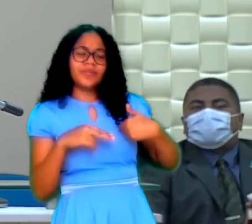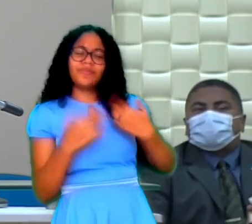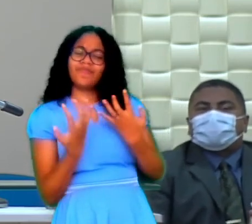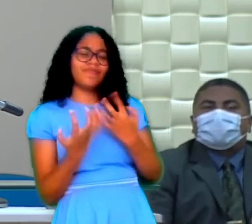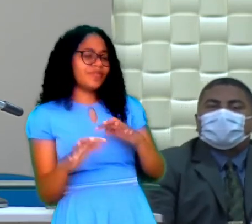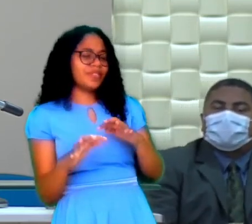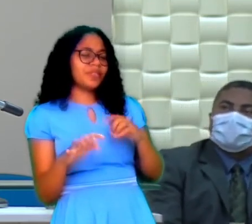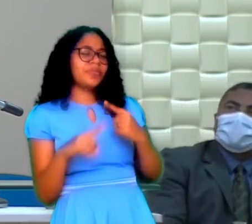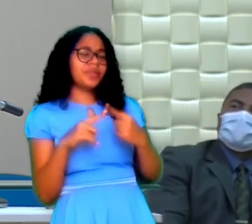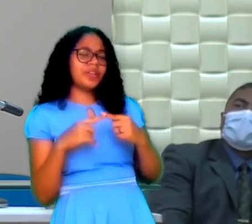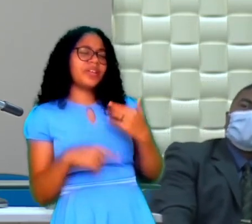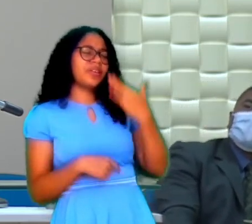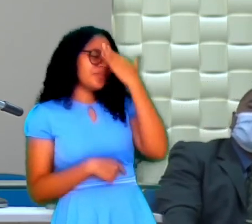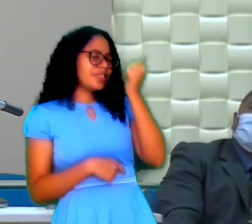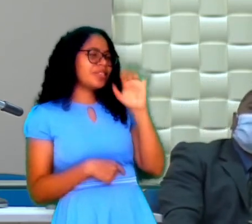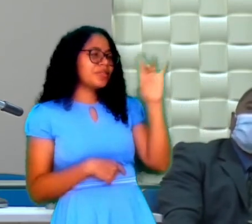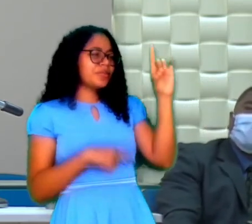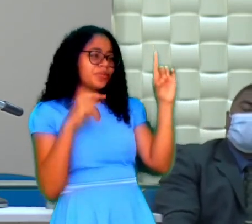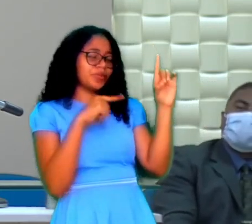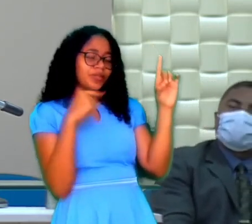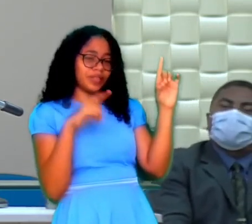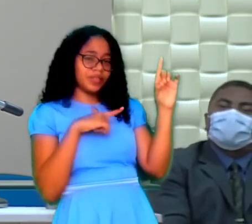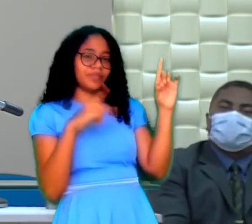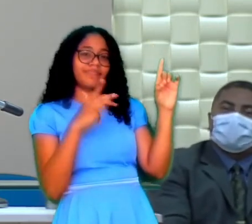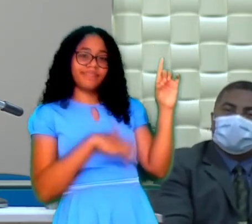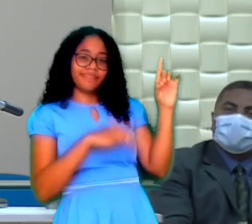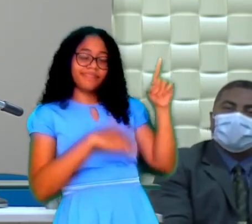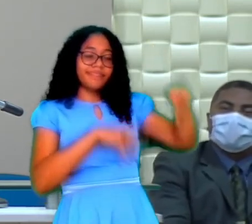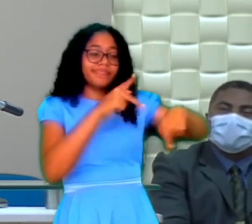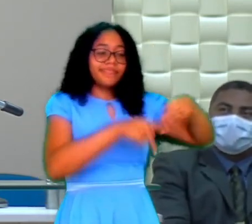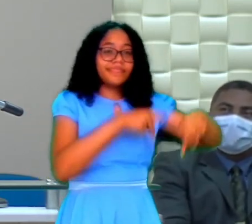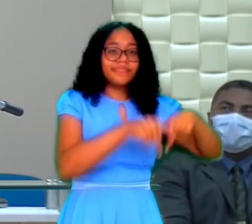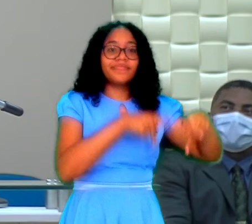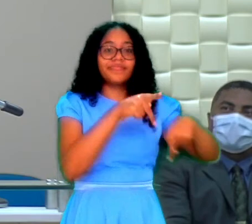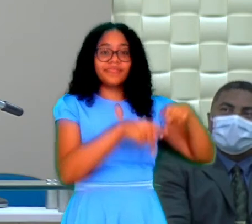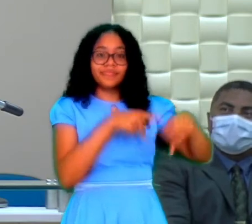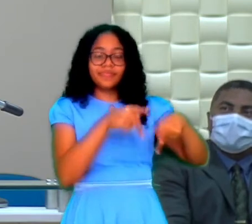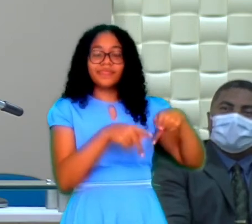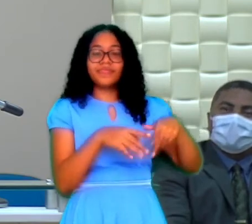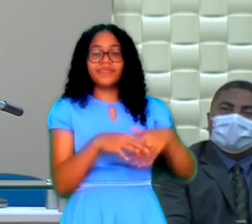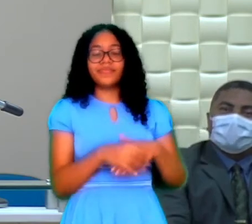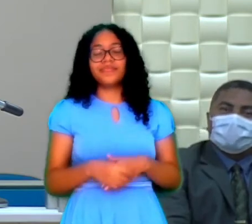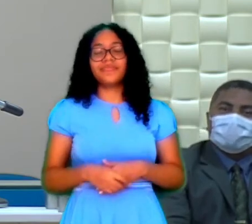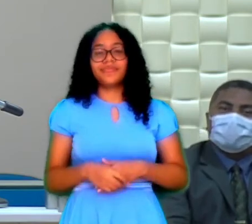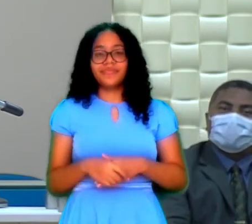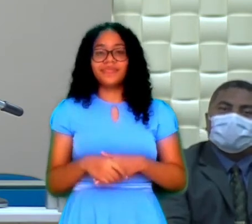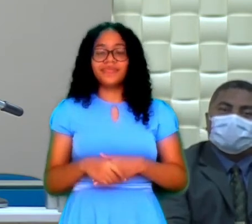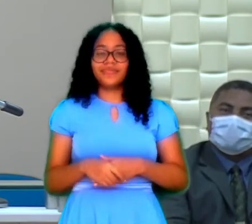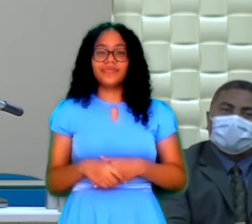Não é bom, irmãos, tentar sair da presença de Deus.